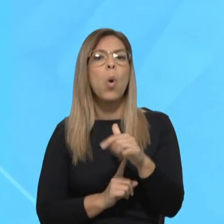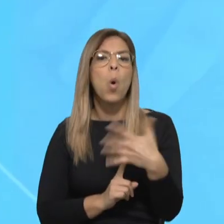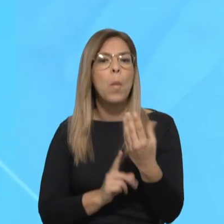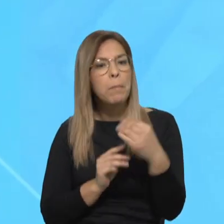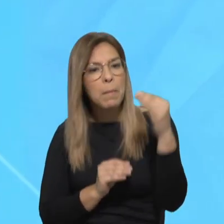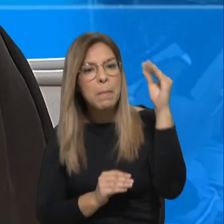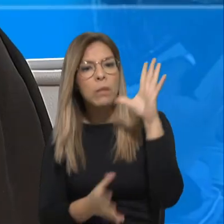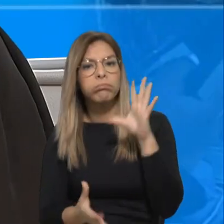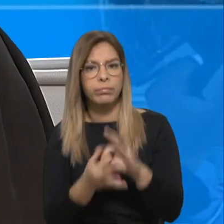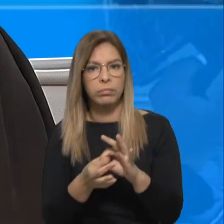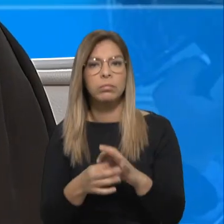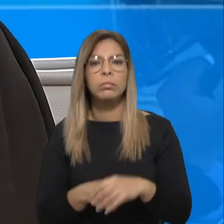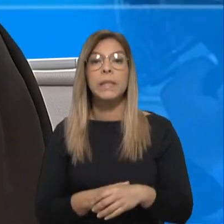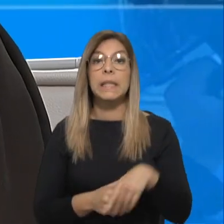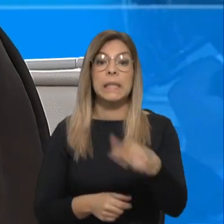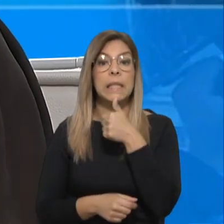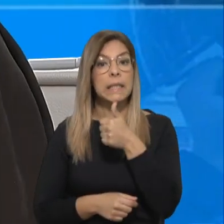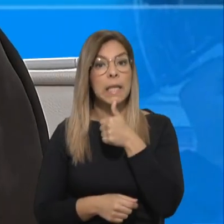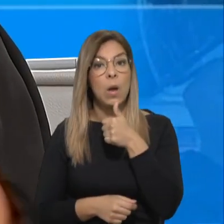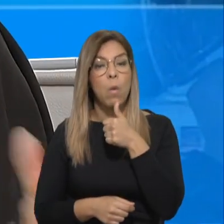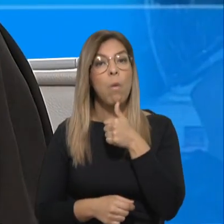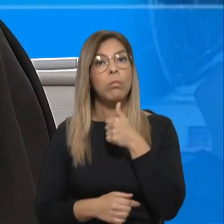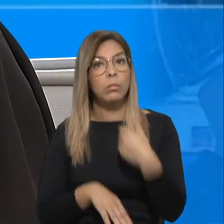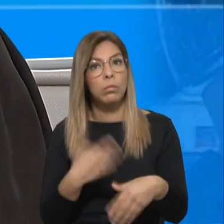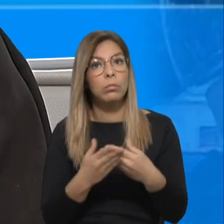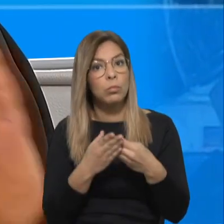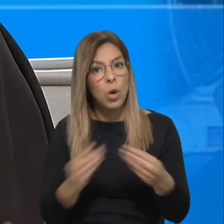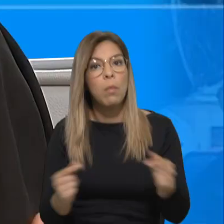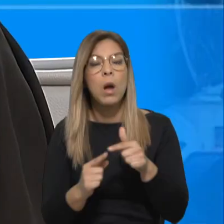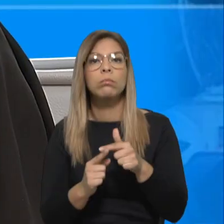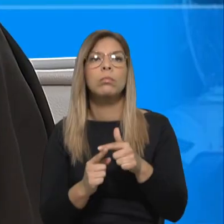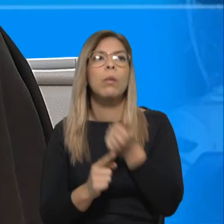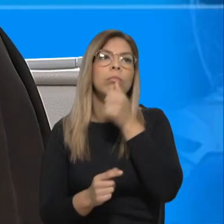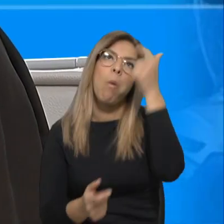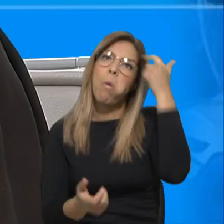na compensação? Aquilo que foi decidido desde logo, e não foi decidido de forma arbitrária, porque nos